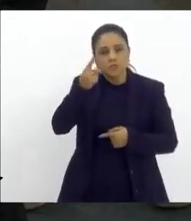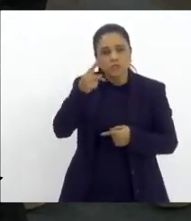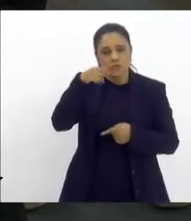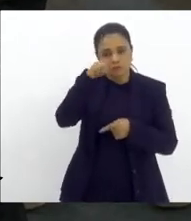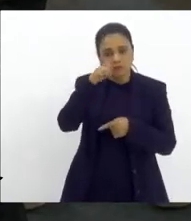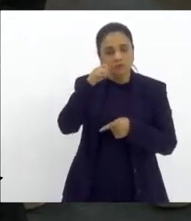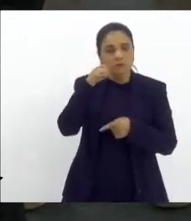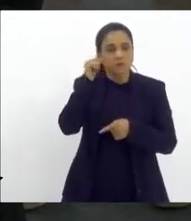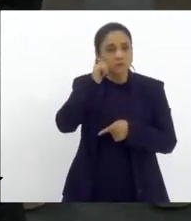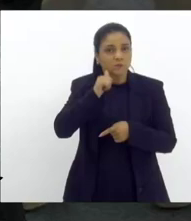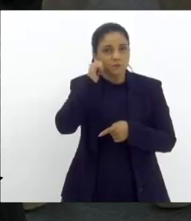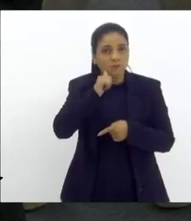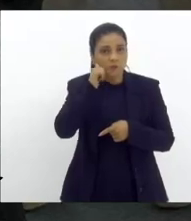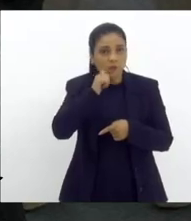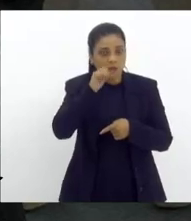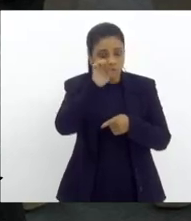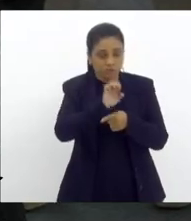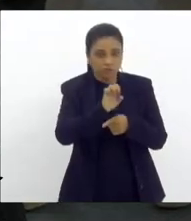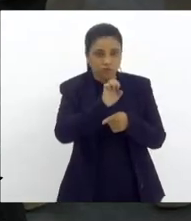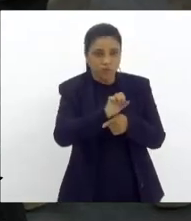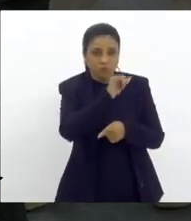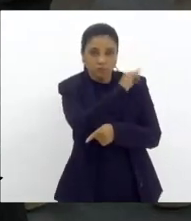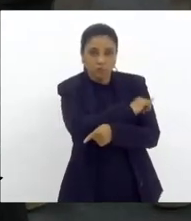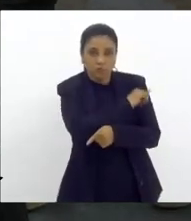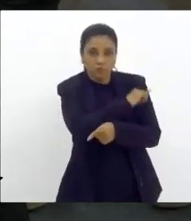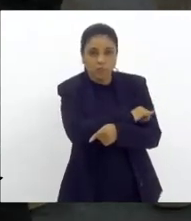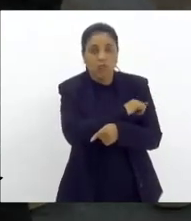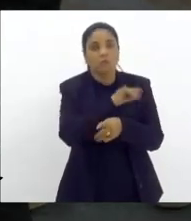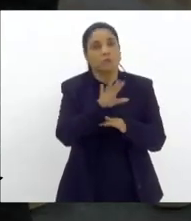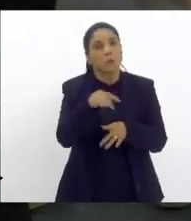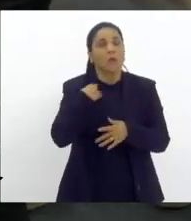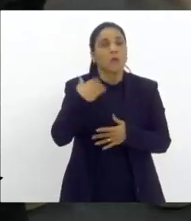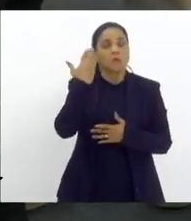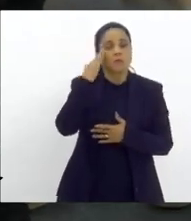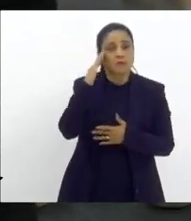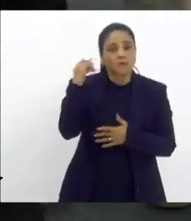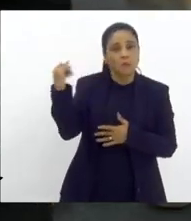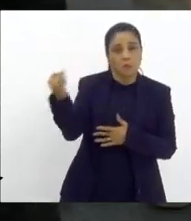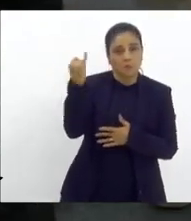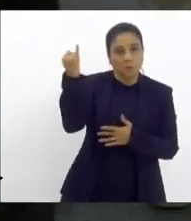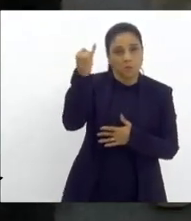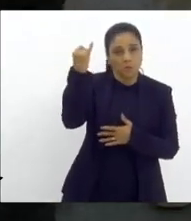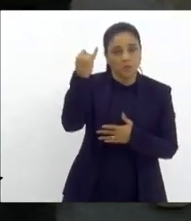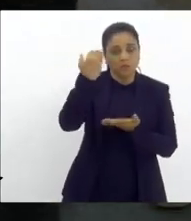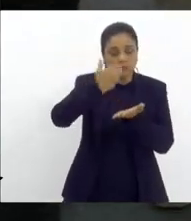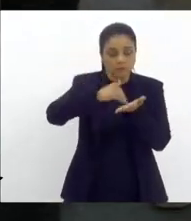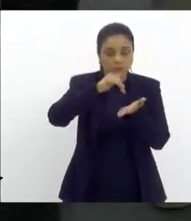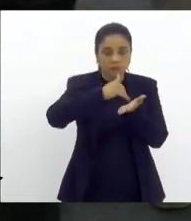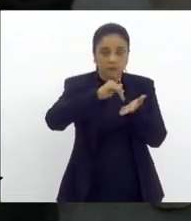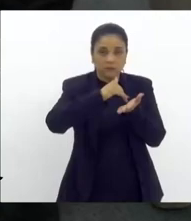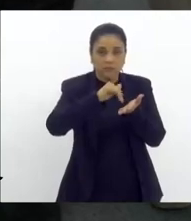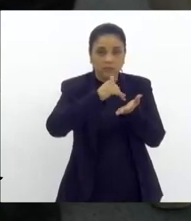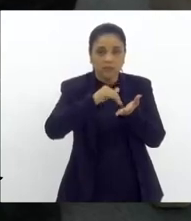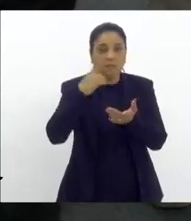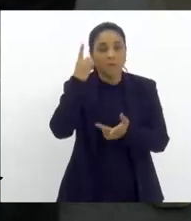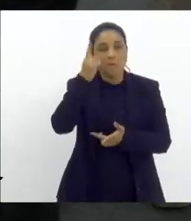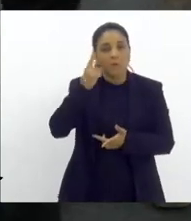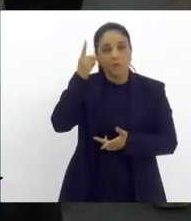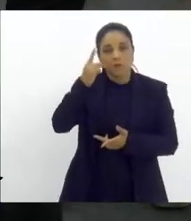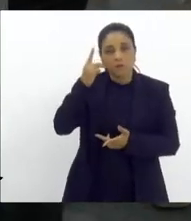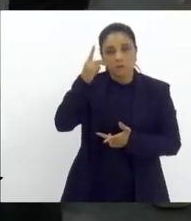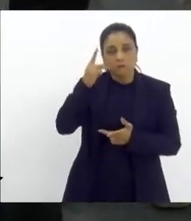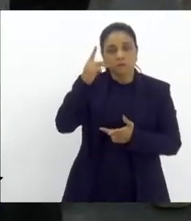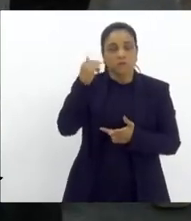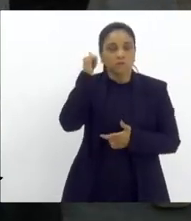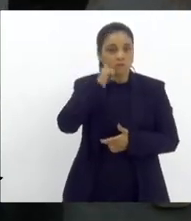Janeiro então a gente entende por exemplo que foi importante a criação da Secretaria Estadual de políticas para as mulheres e hoje